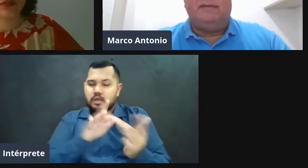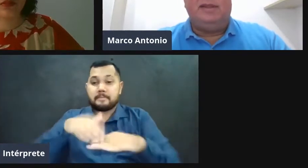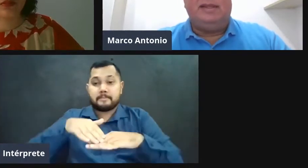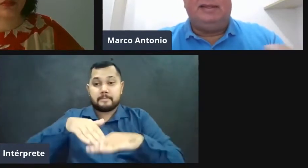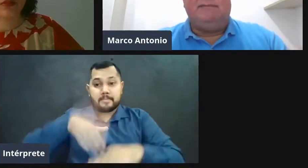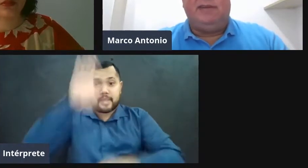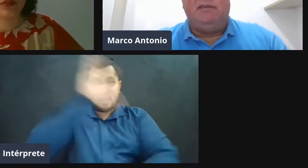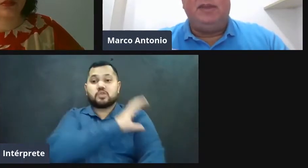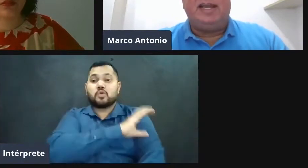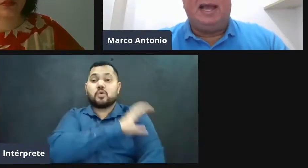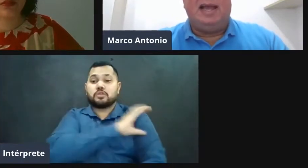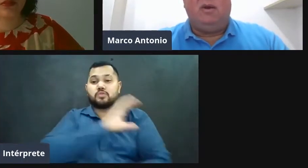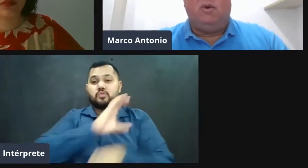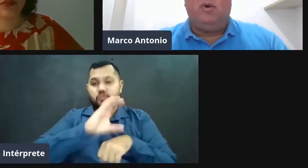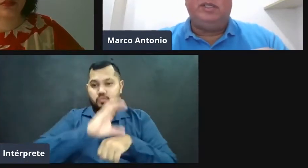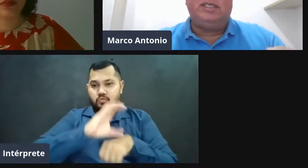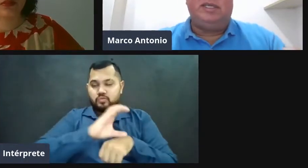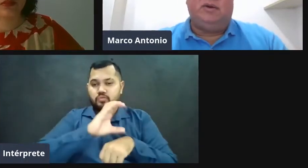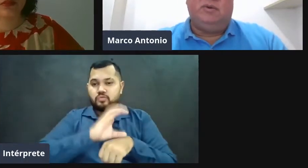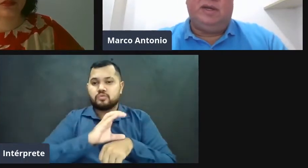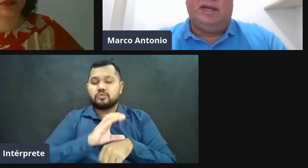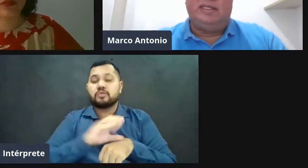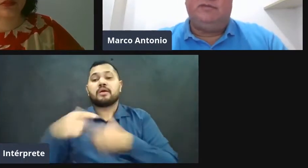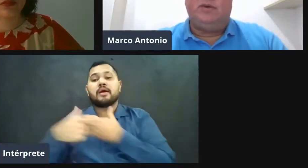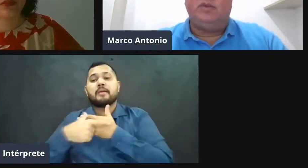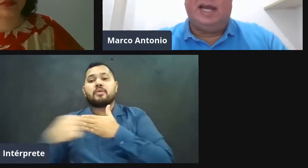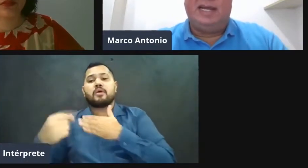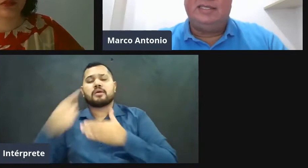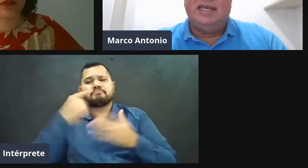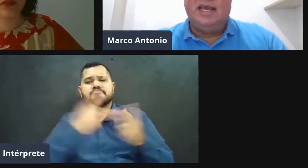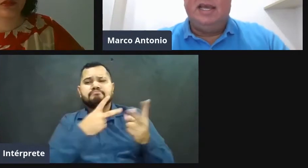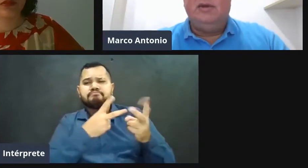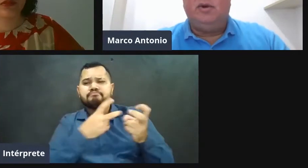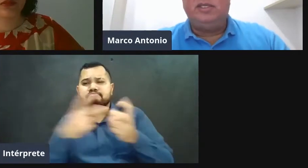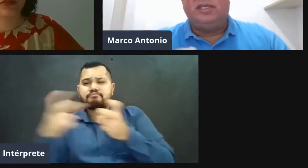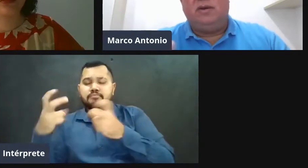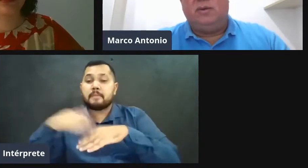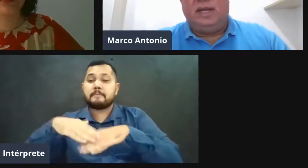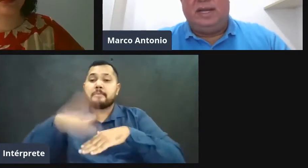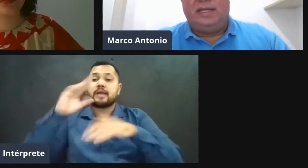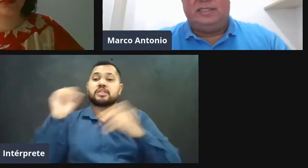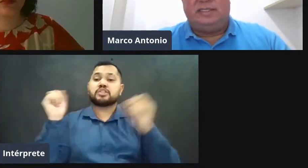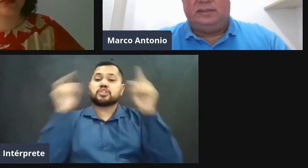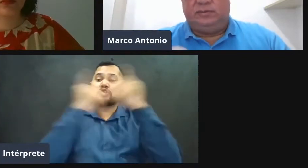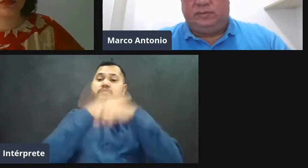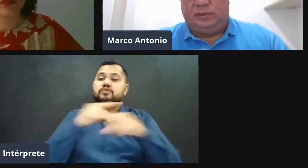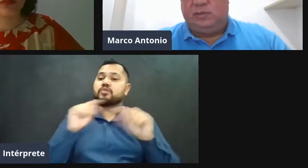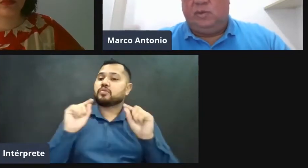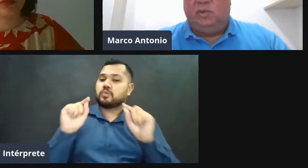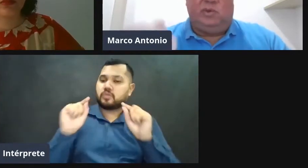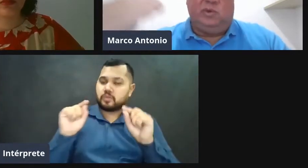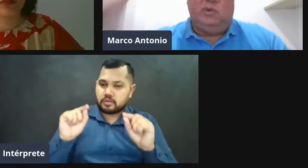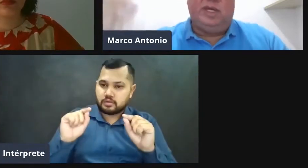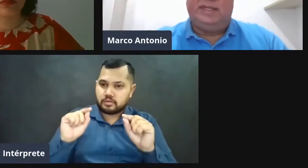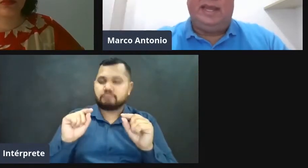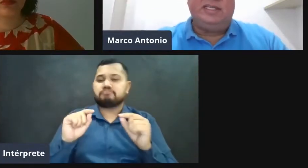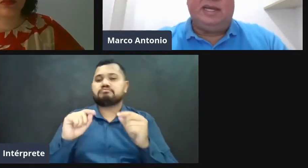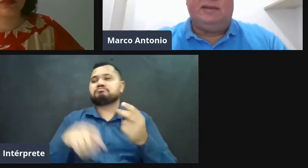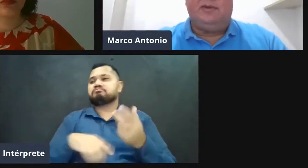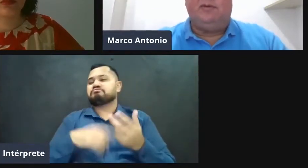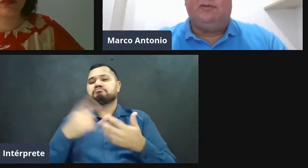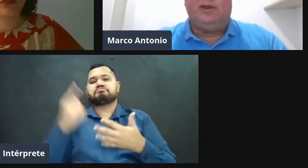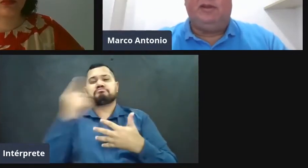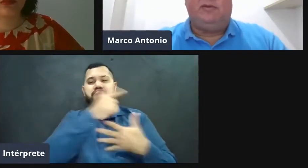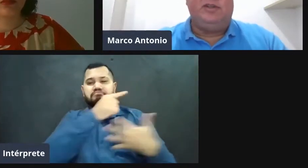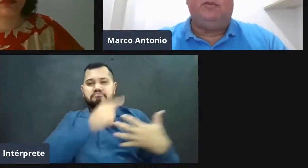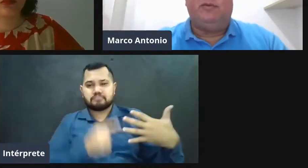que ela possa verificar onde estão as dificuldades e onde estão o que